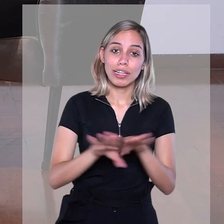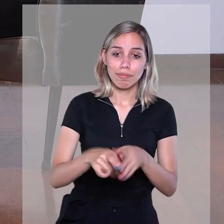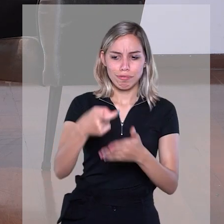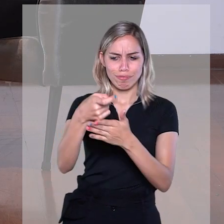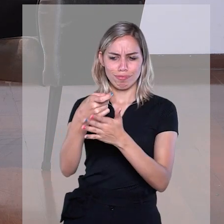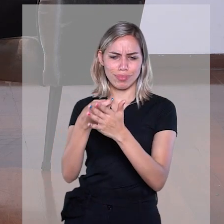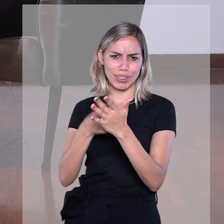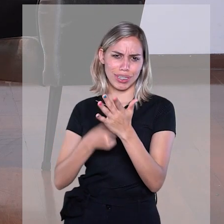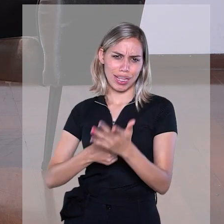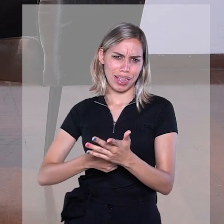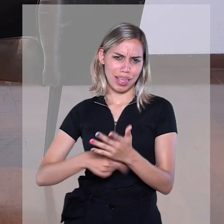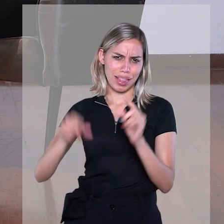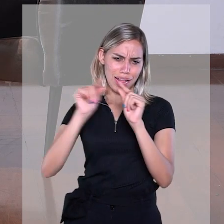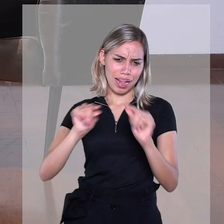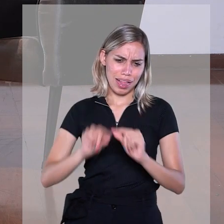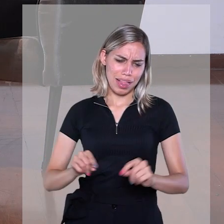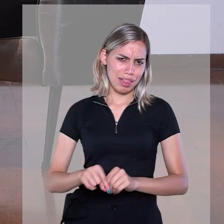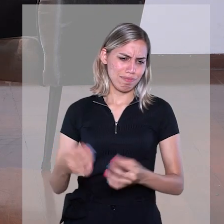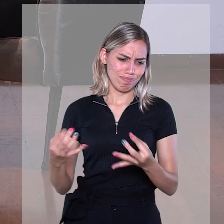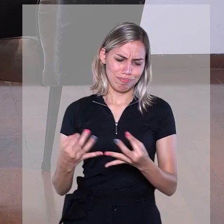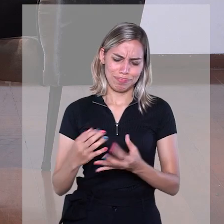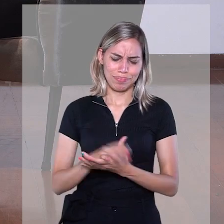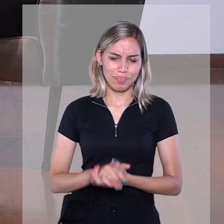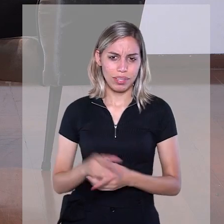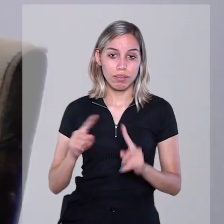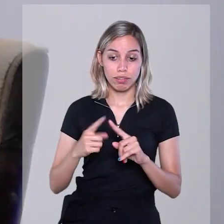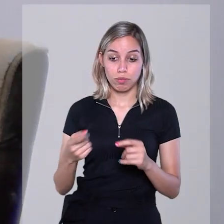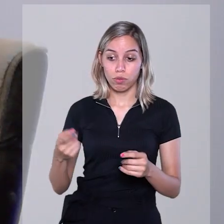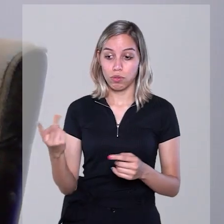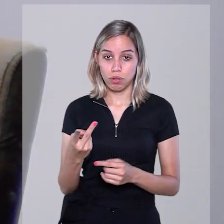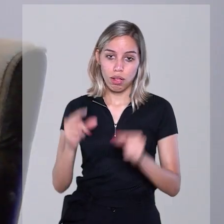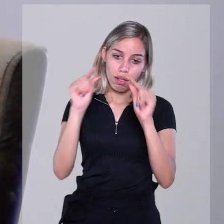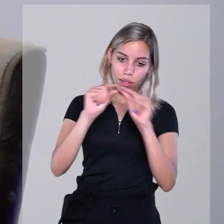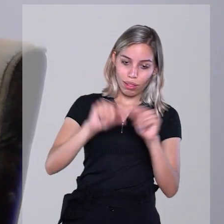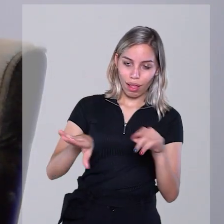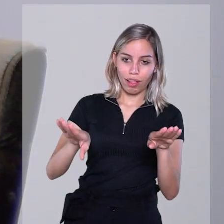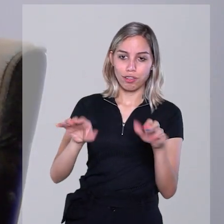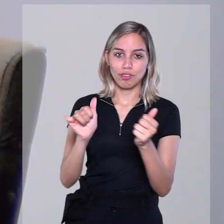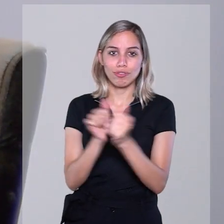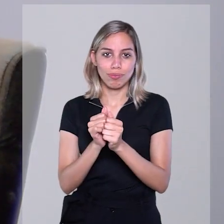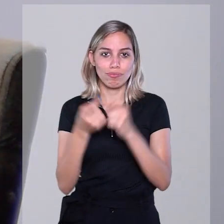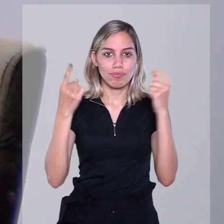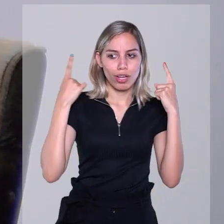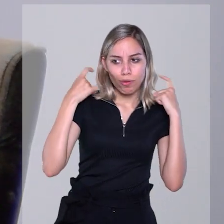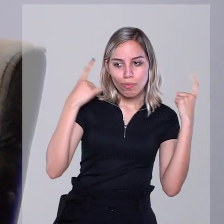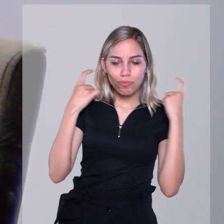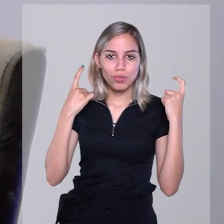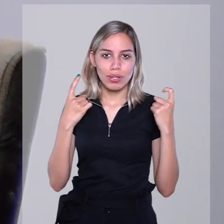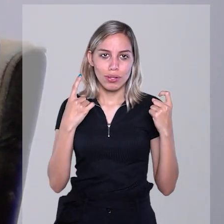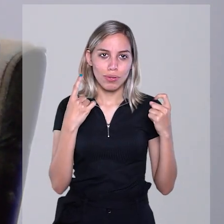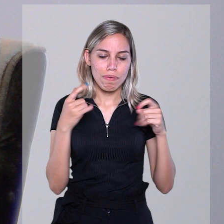texto e som. Era também a abertura para os outros parâmetros do som, para o